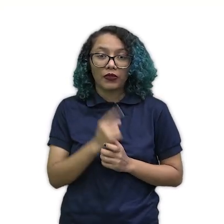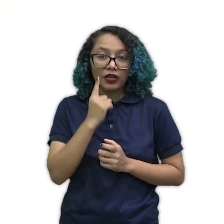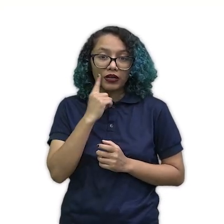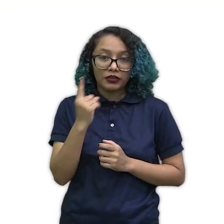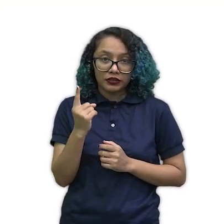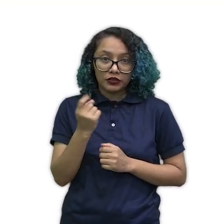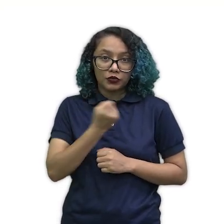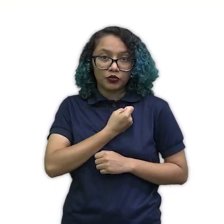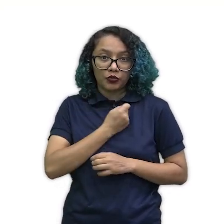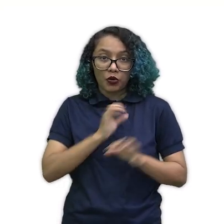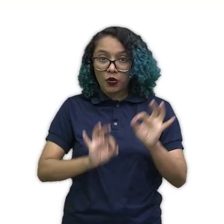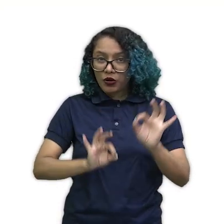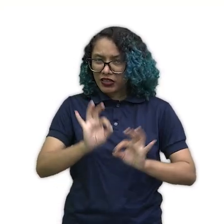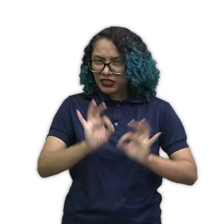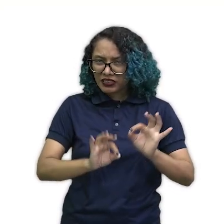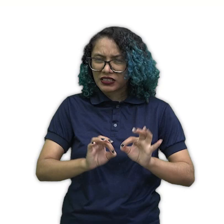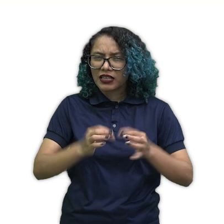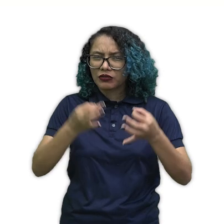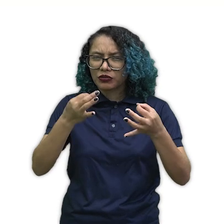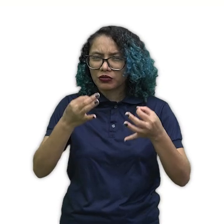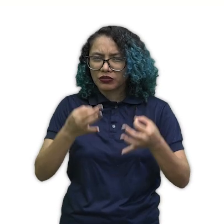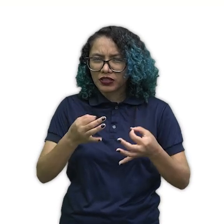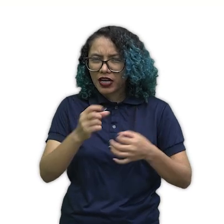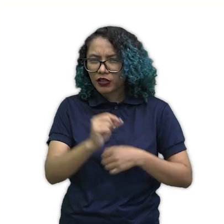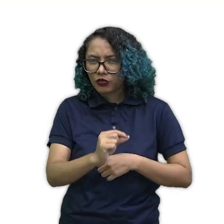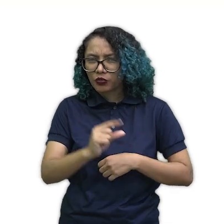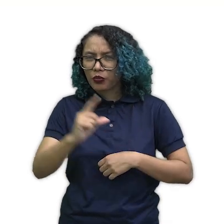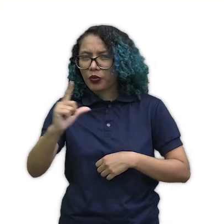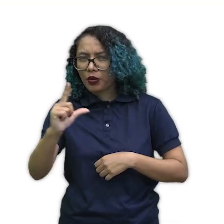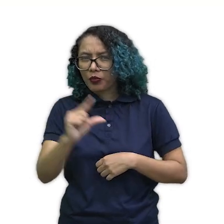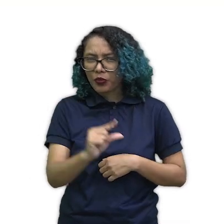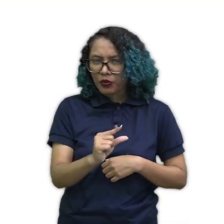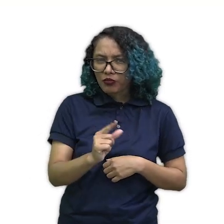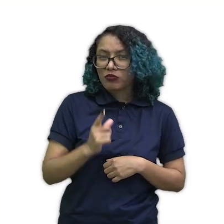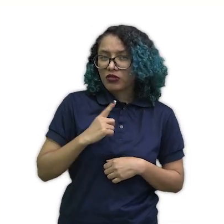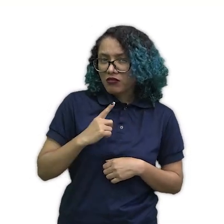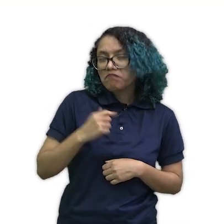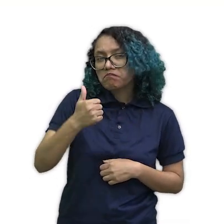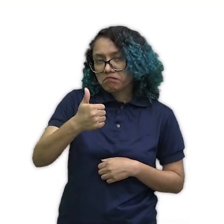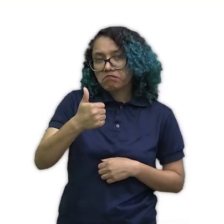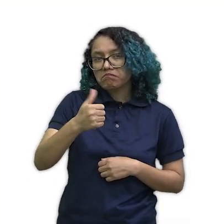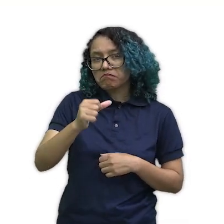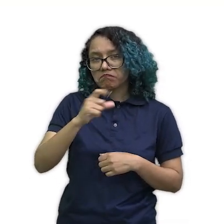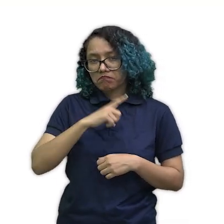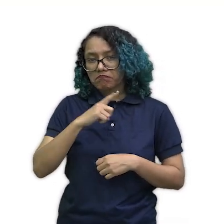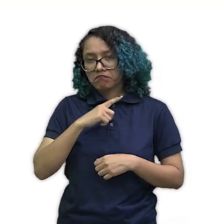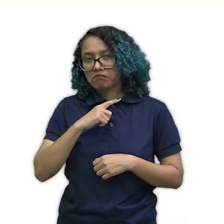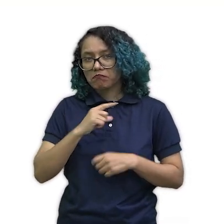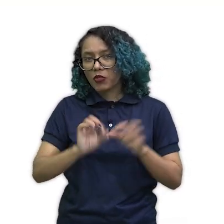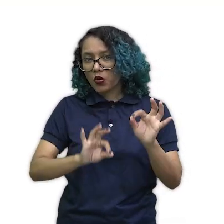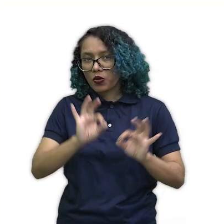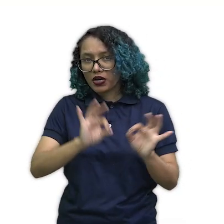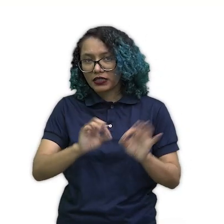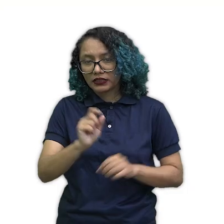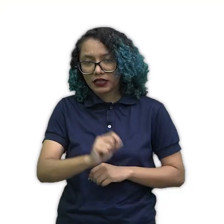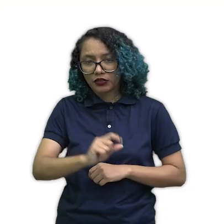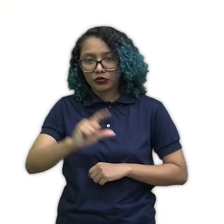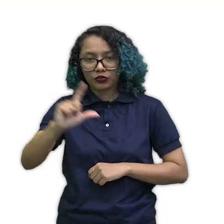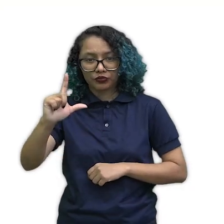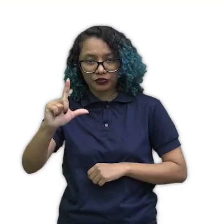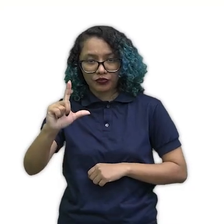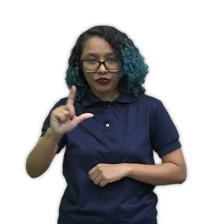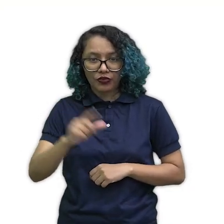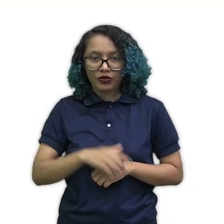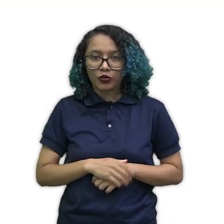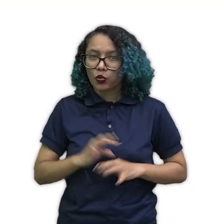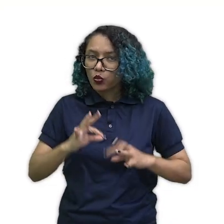estão dispostos em ordem, seja ela crescente ou decrescente? Estão, tá? Em ordem crescente e ninguém